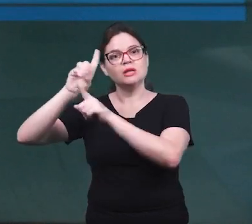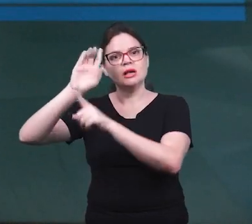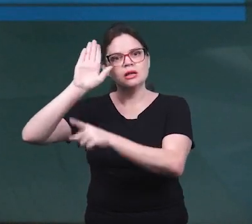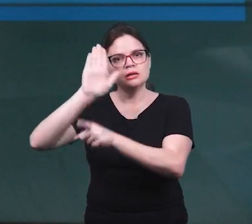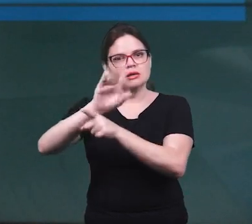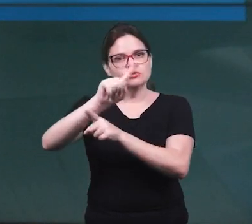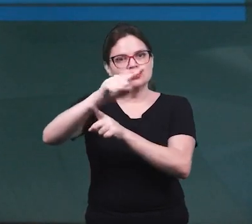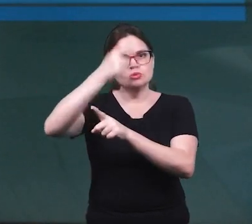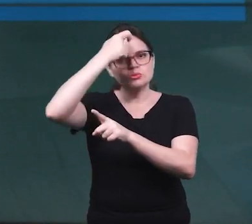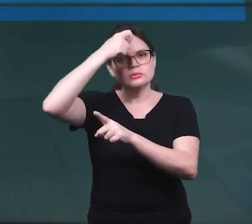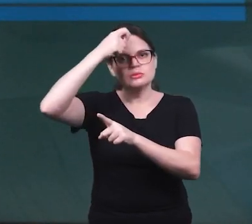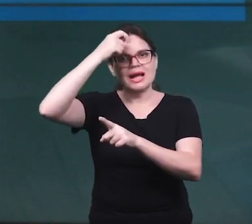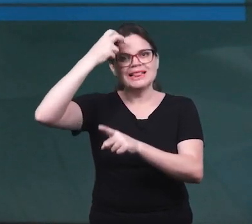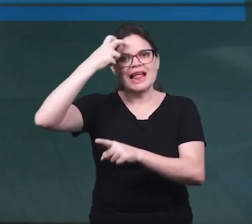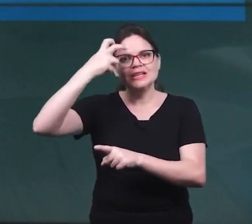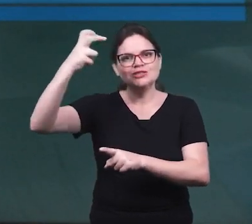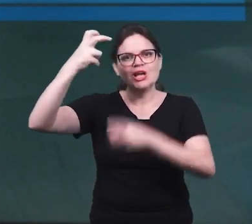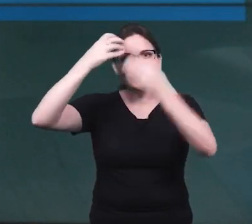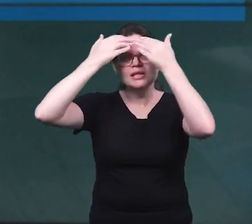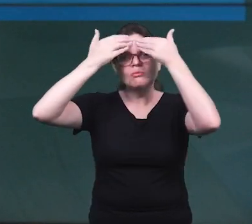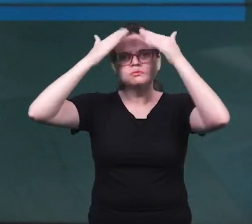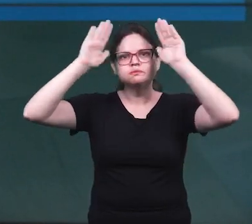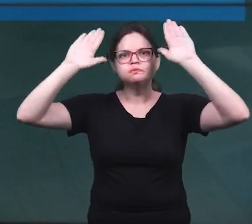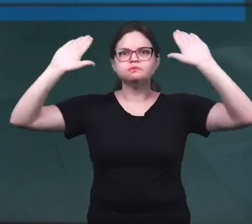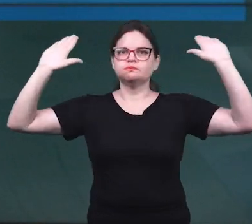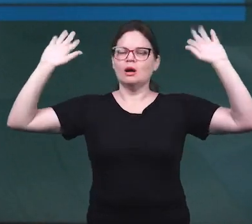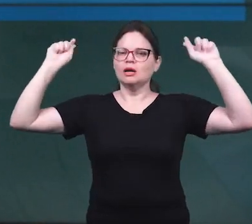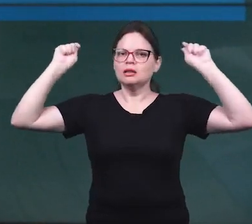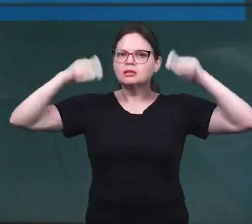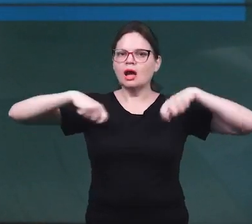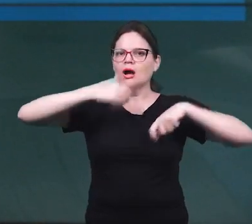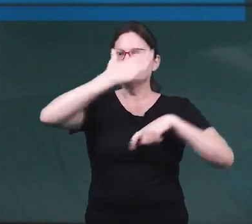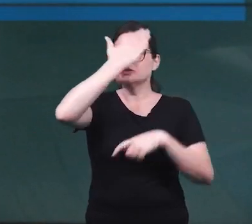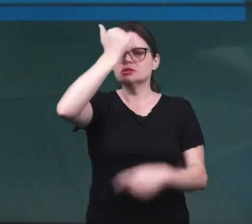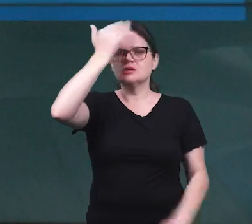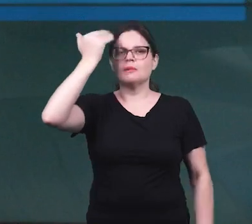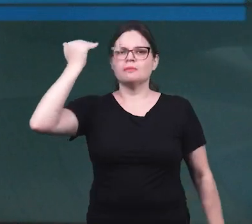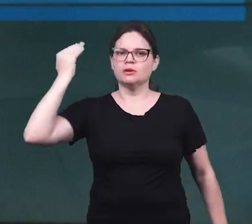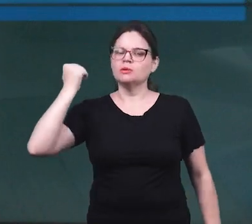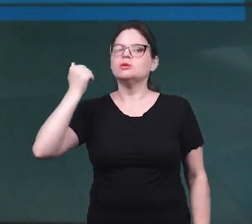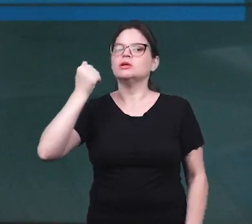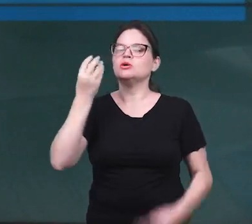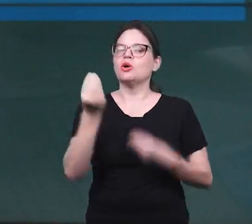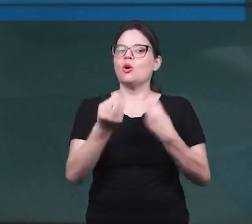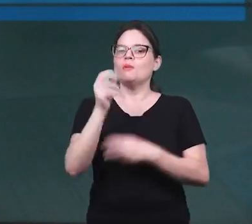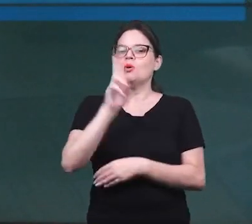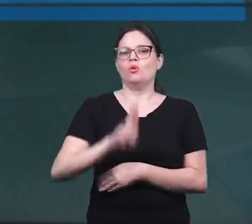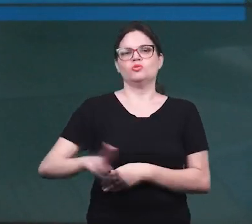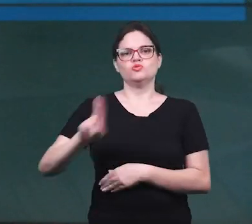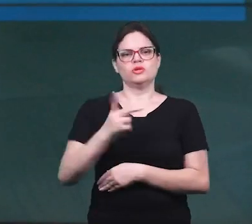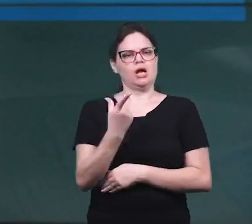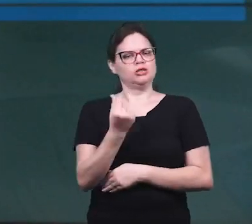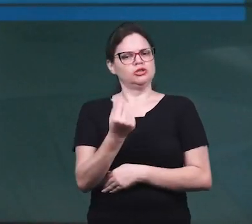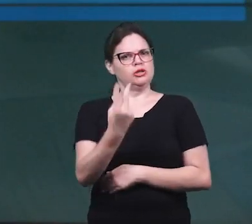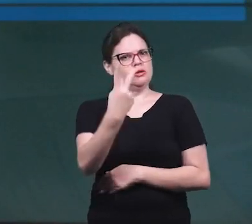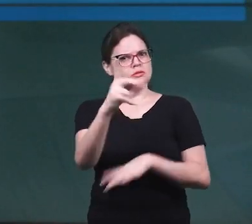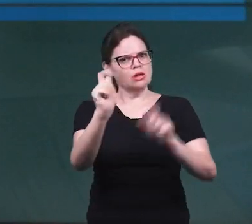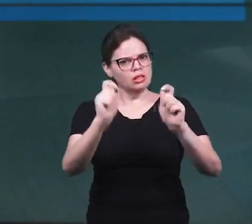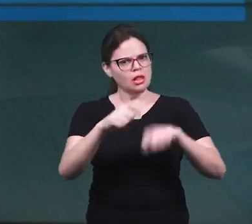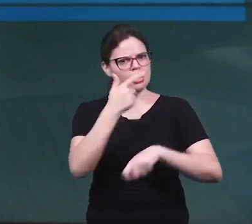a sua inteligência com a luz da sabedoria do Espírito Santo, de forma que